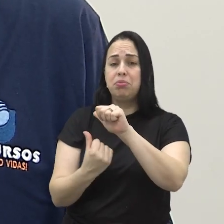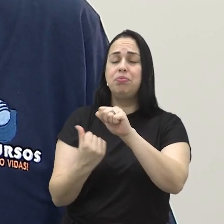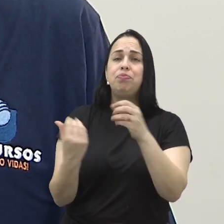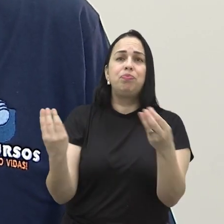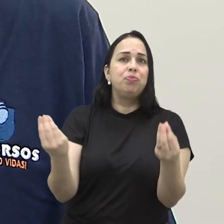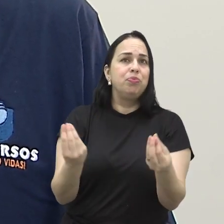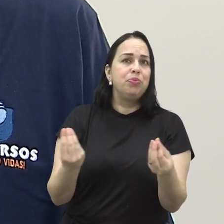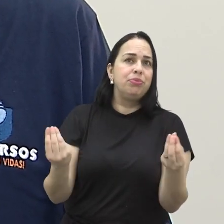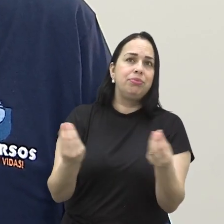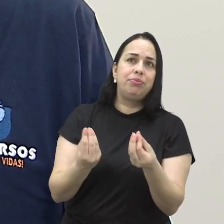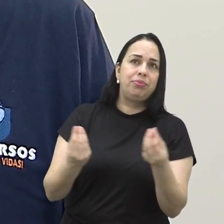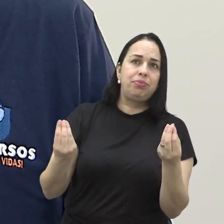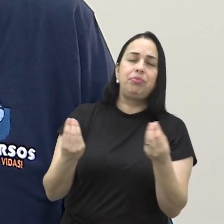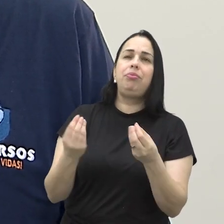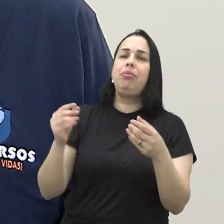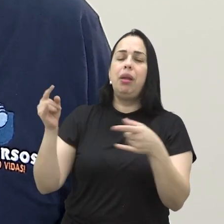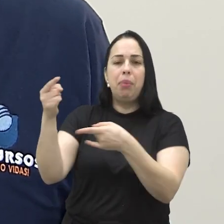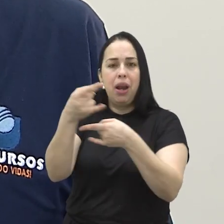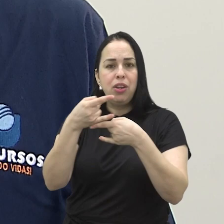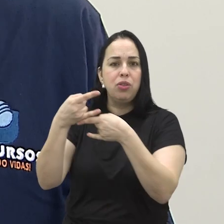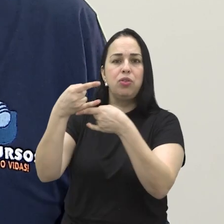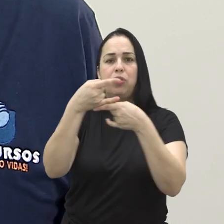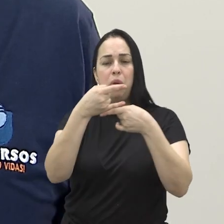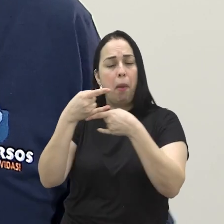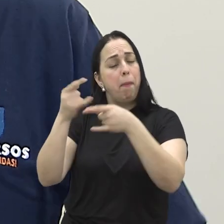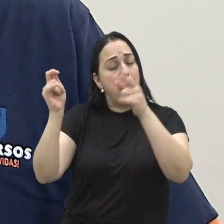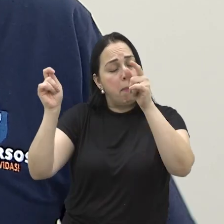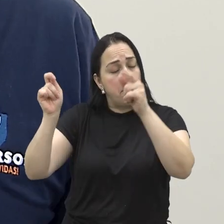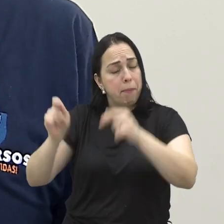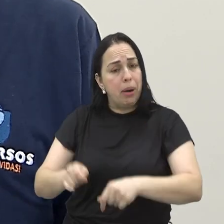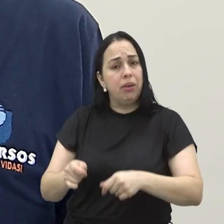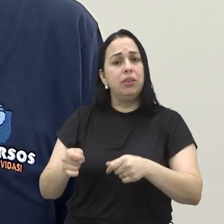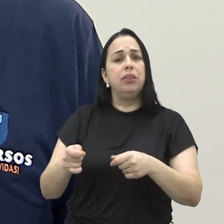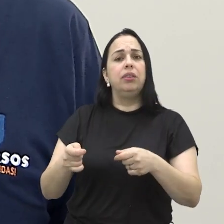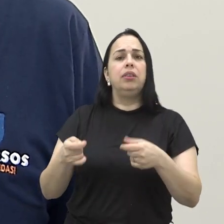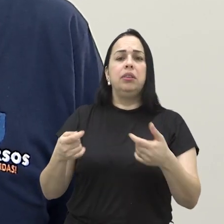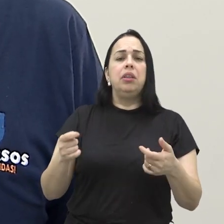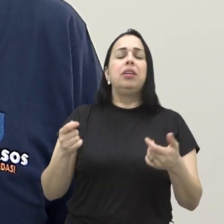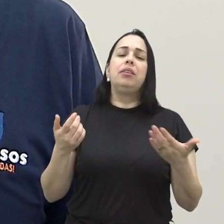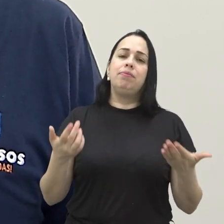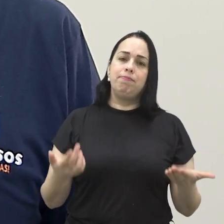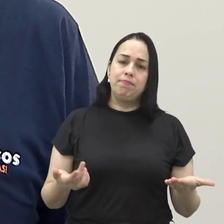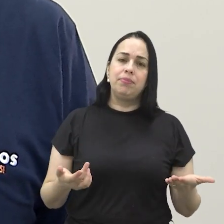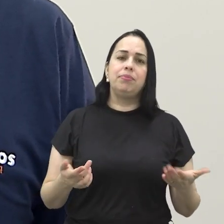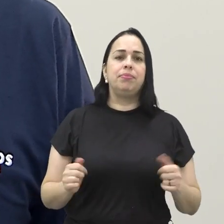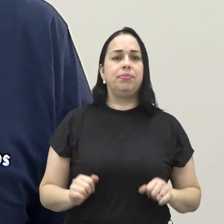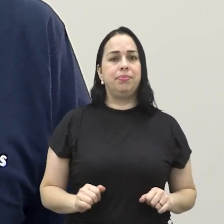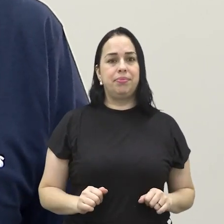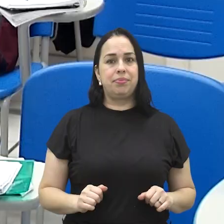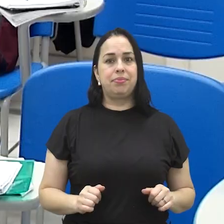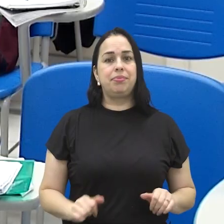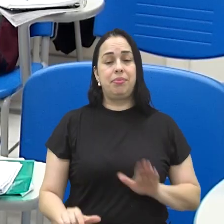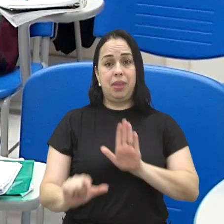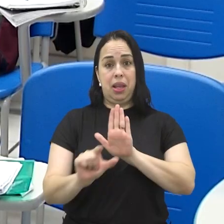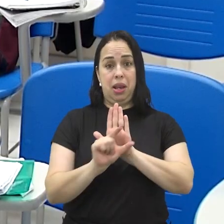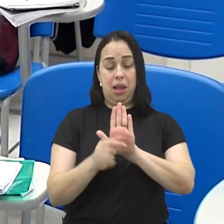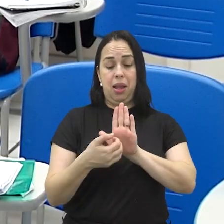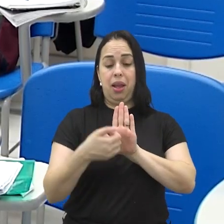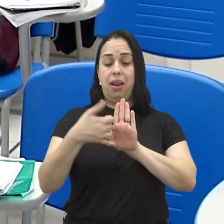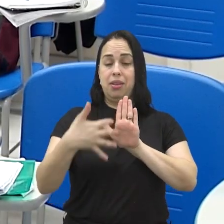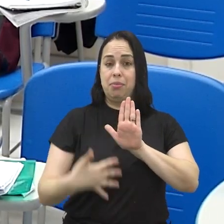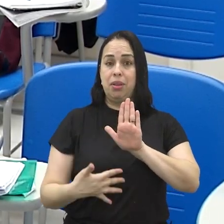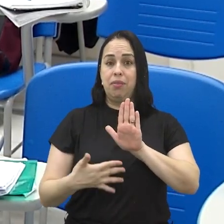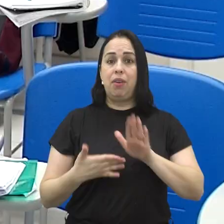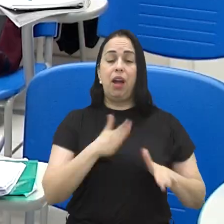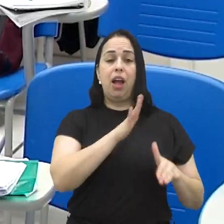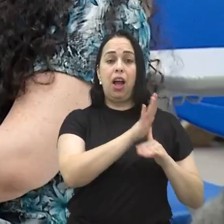ser pelo Zoom, pelo Google Meet. Então, isso hoje existe essa possibilidade também. A lei